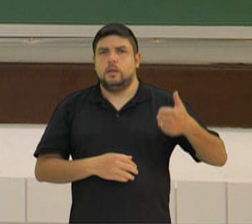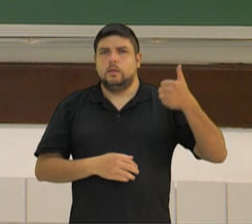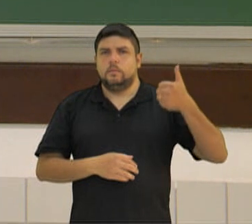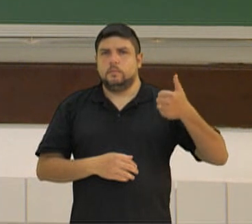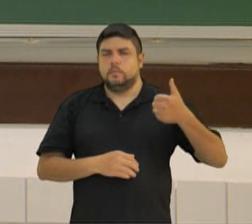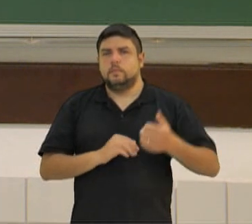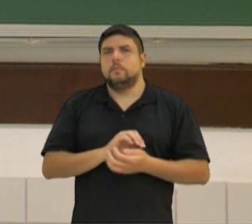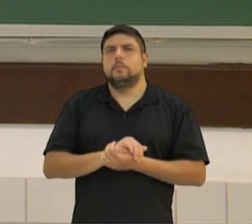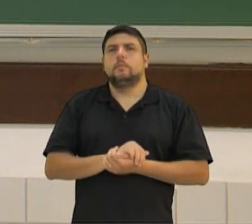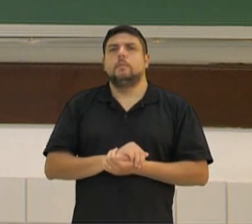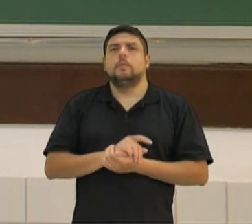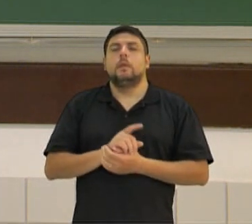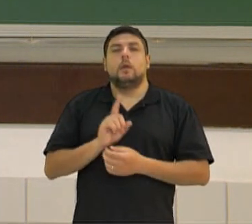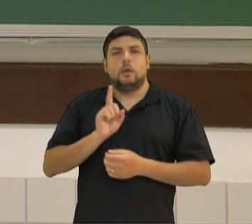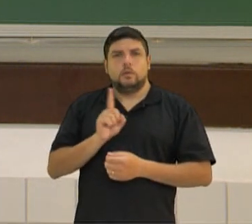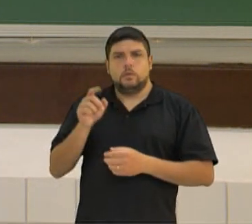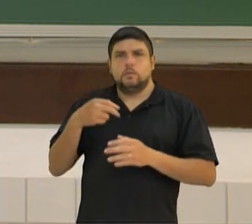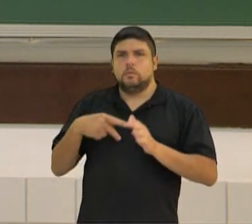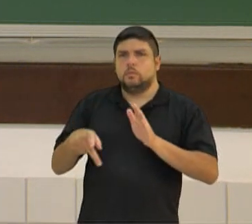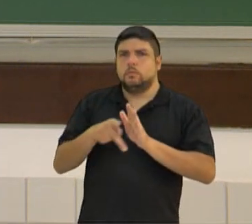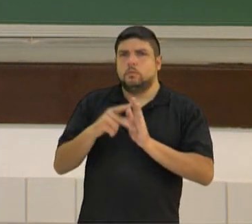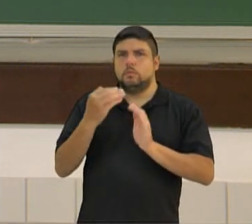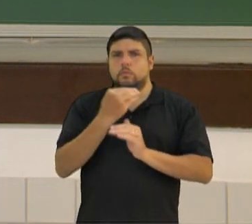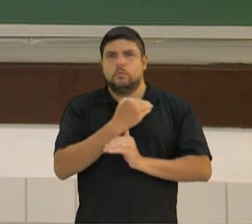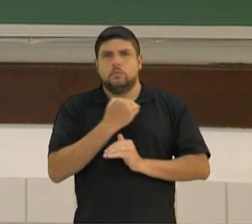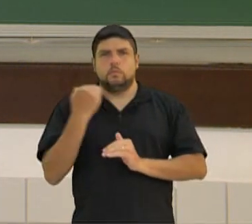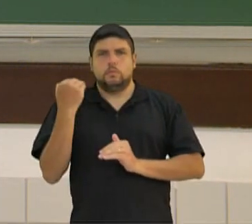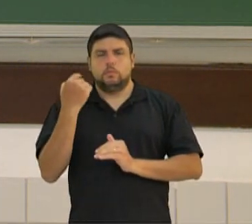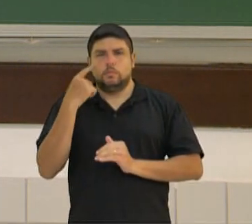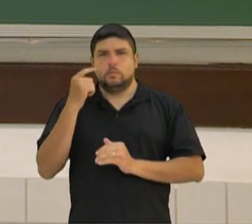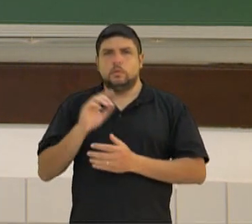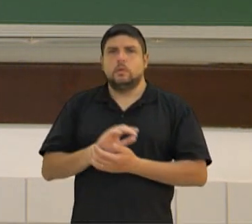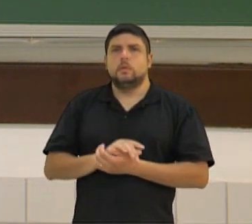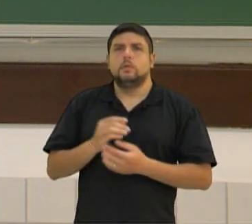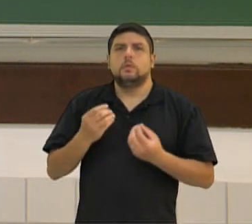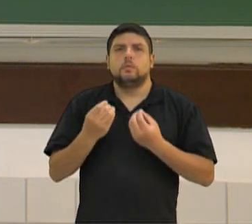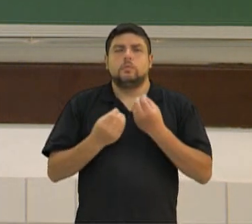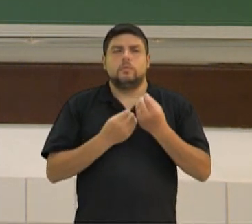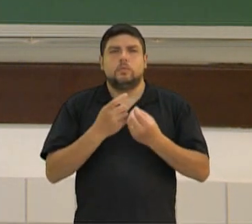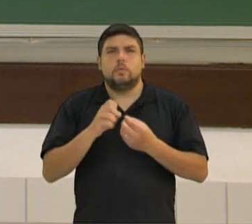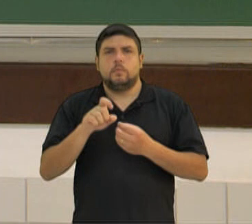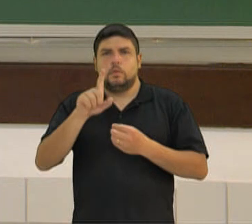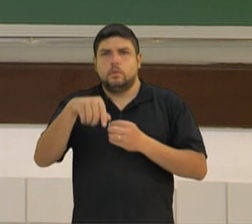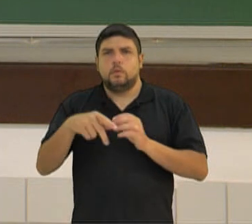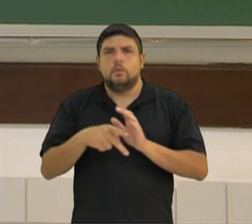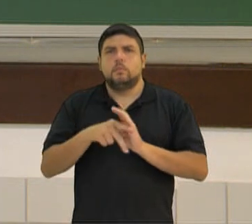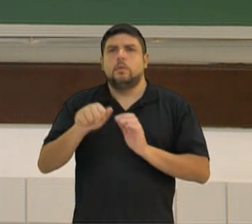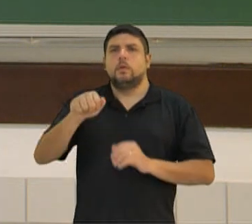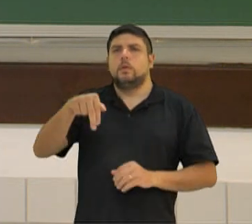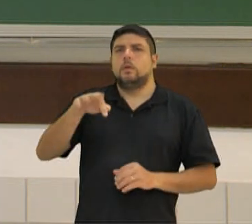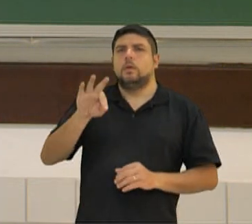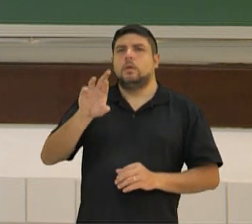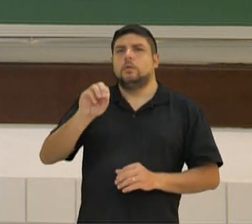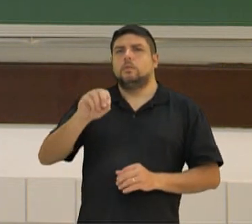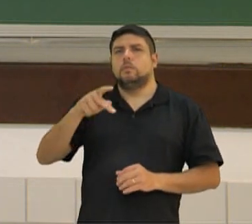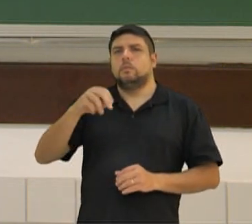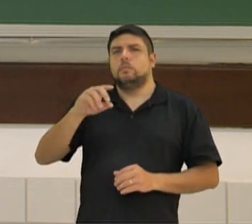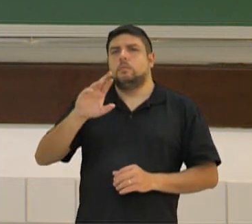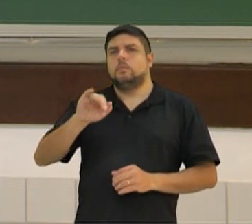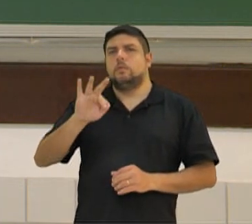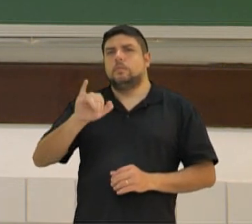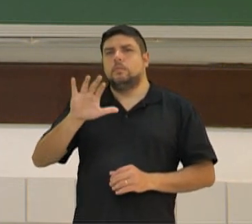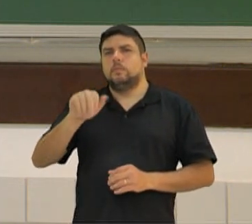uma urna funerária marajoara, tá? Que tem o estilo antropomórfica. Vocês estão observando